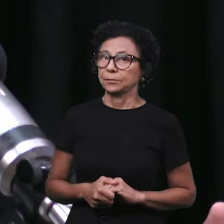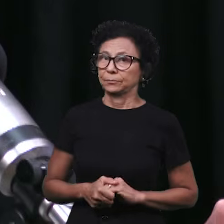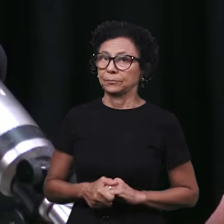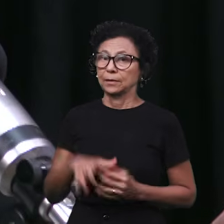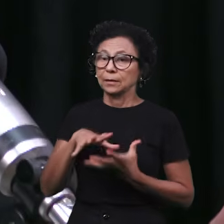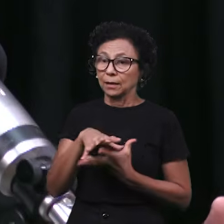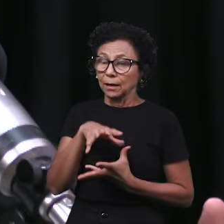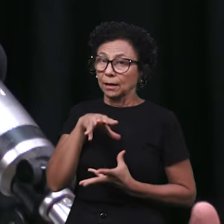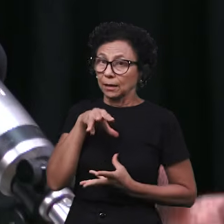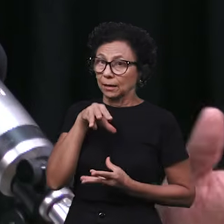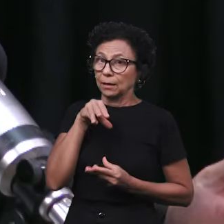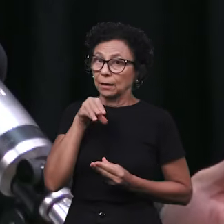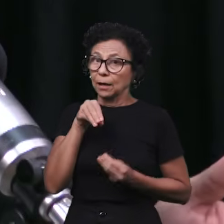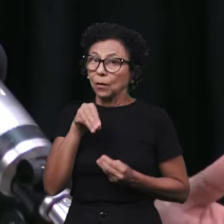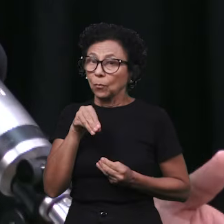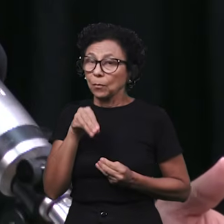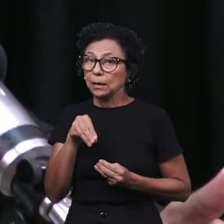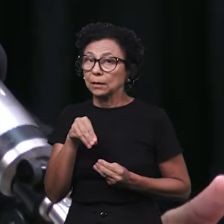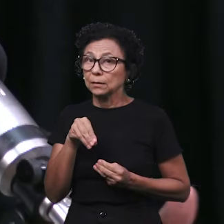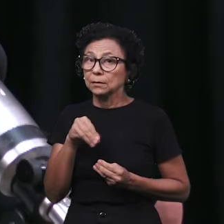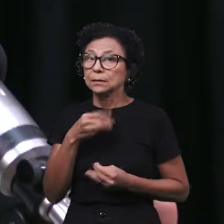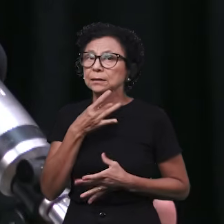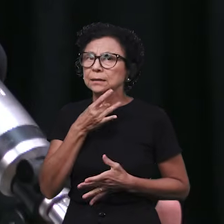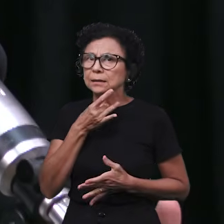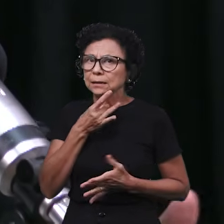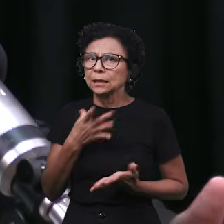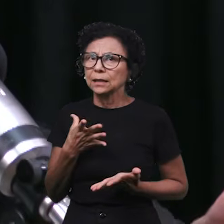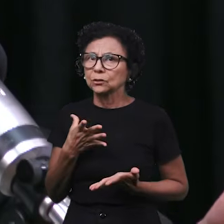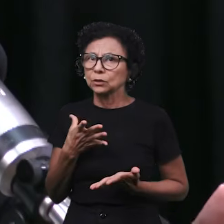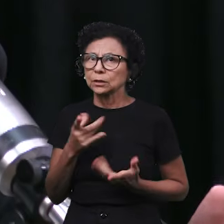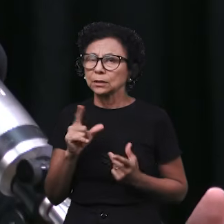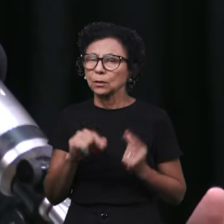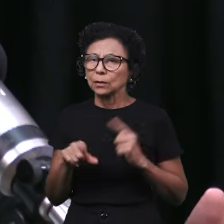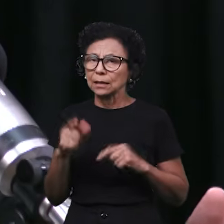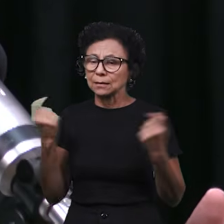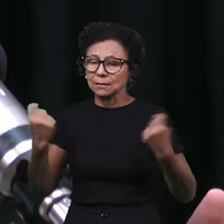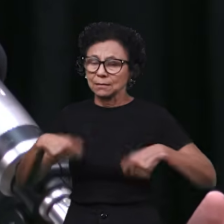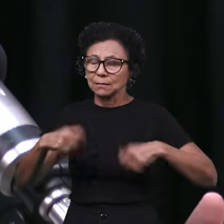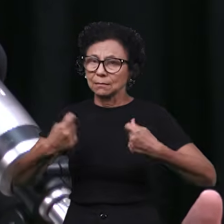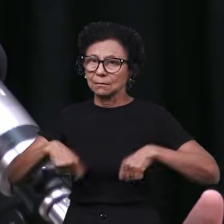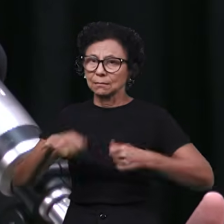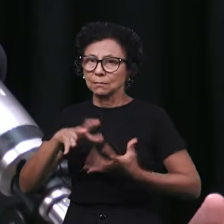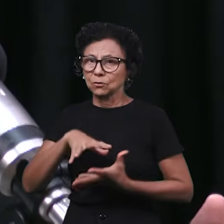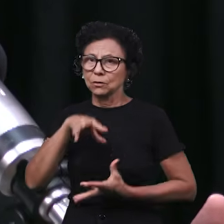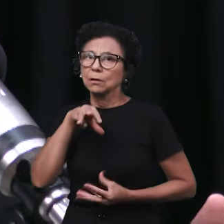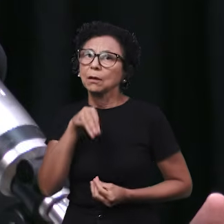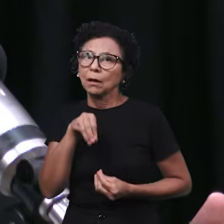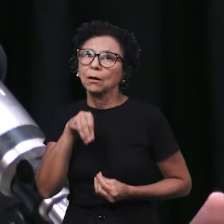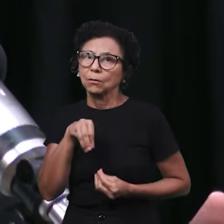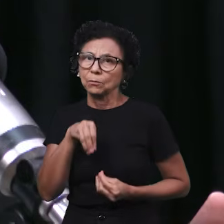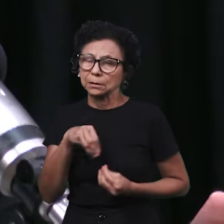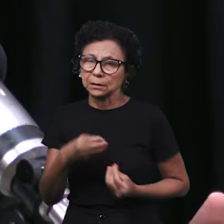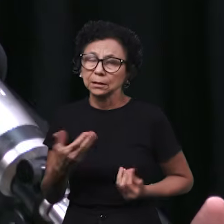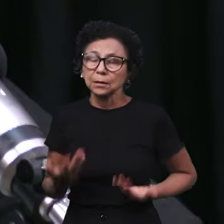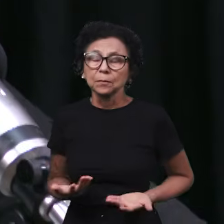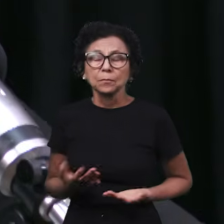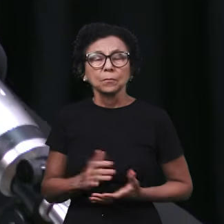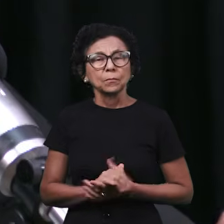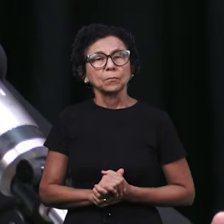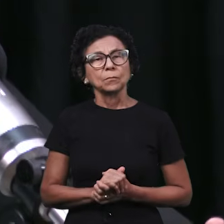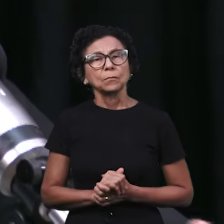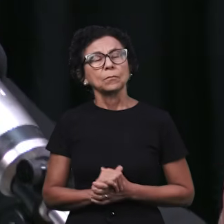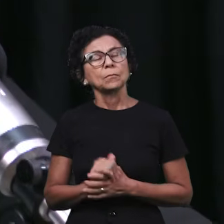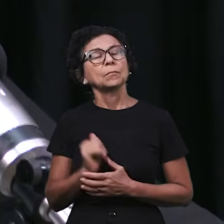alma, né? E aí, dentro do louvor talvez não tenha esse tempo, mas com o processo da assistência ali a esse irmão, isso dá